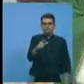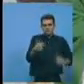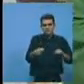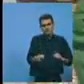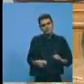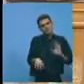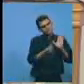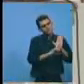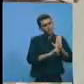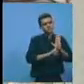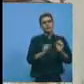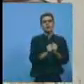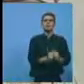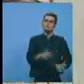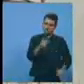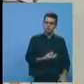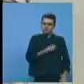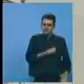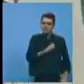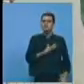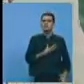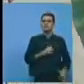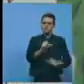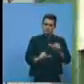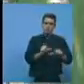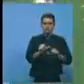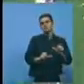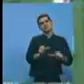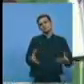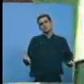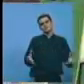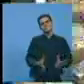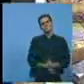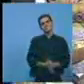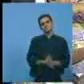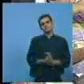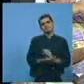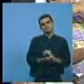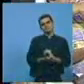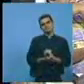coração, da sua enfermidade. Eles vão para falar e olhar os defeitos das outras pessoas.